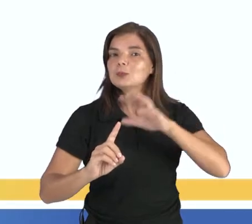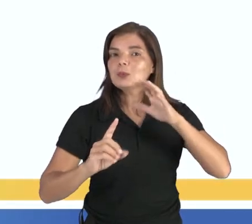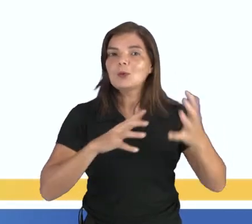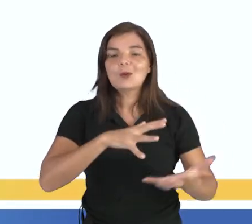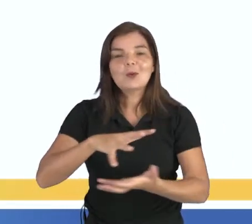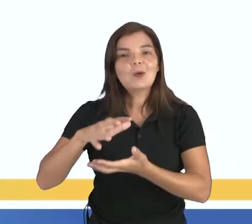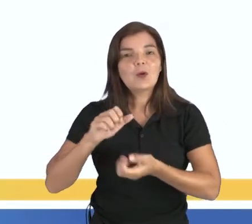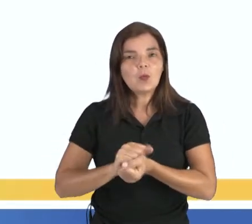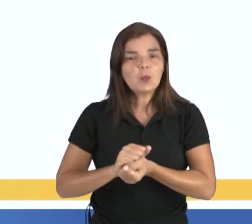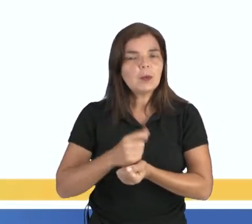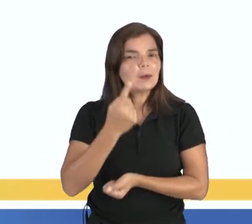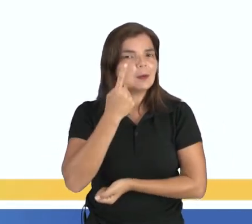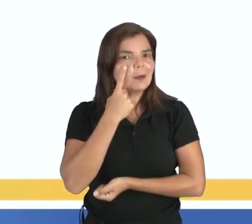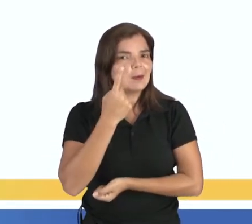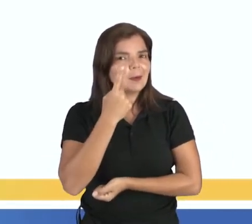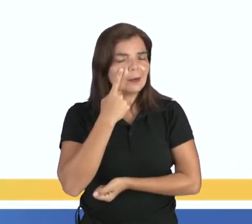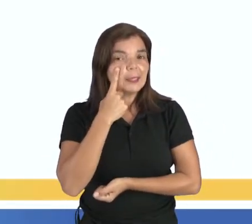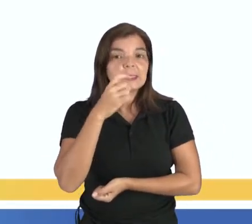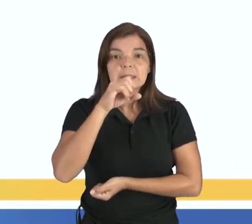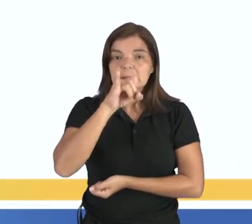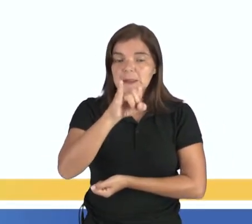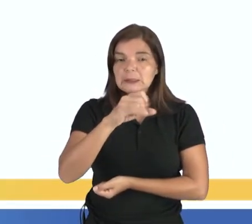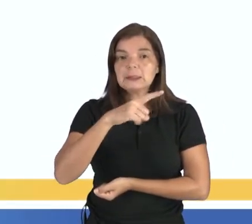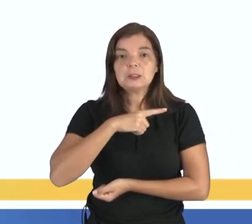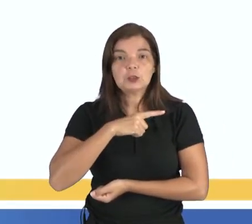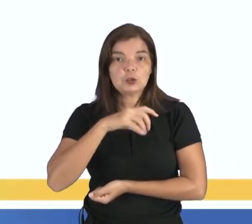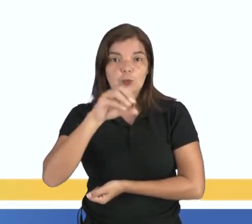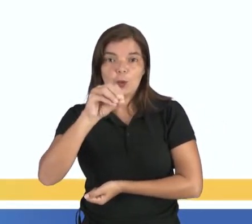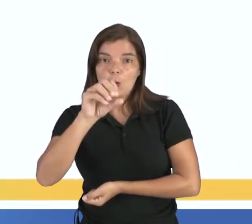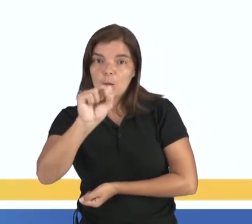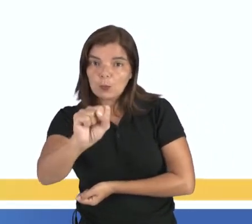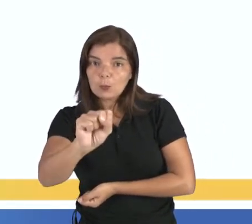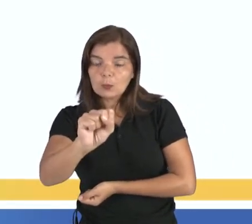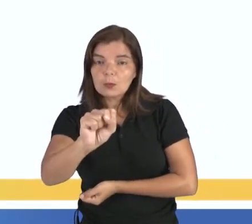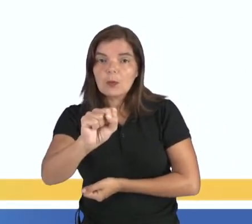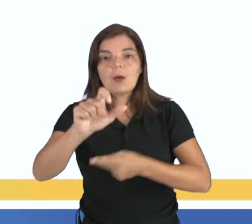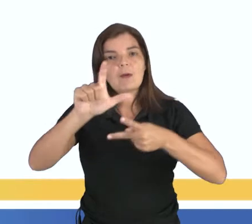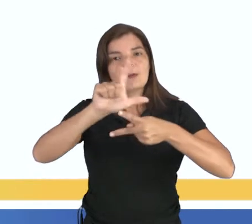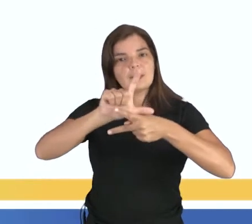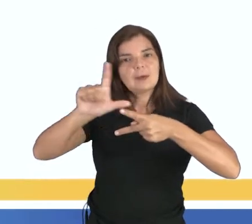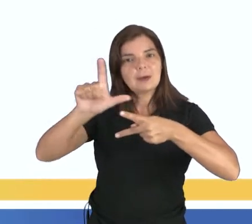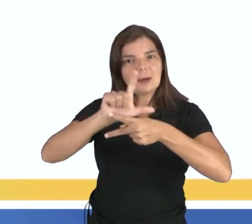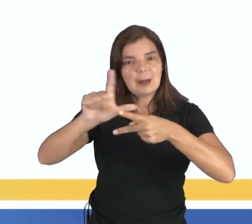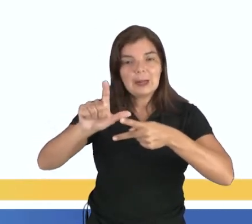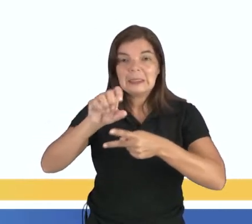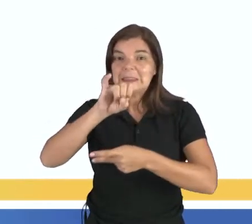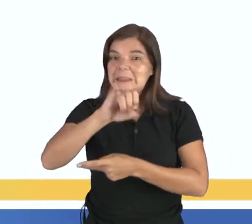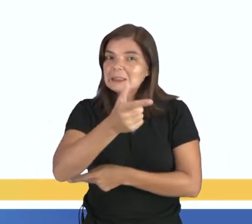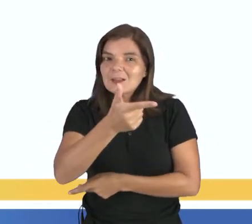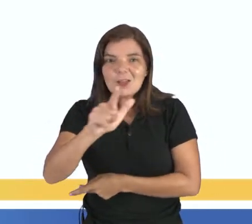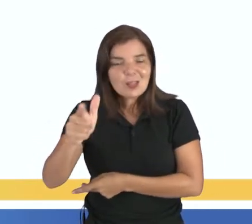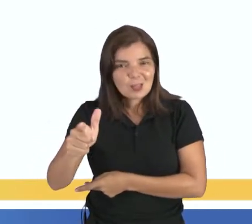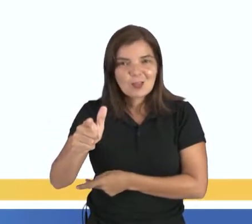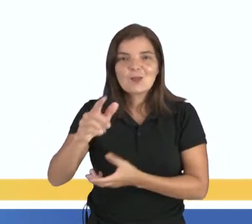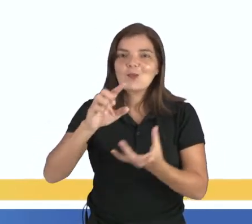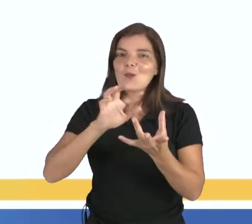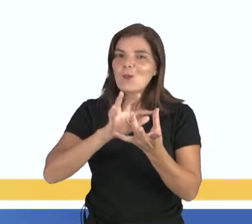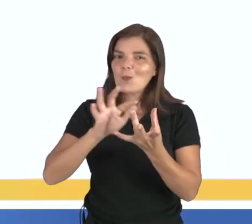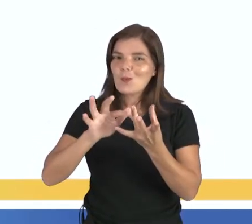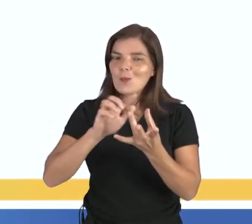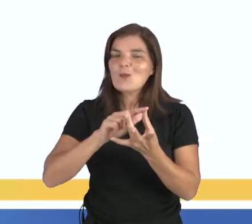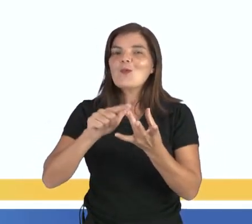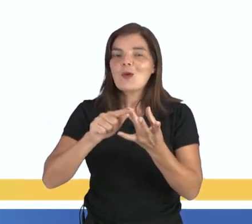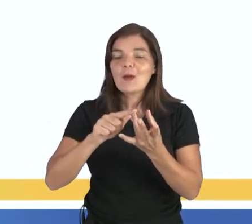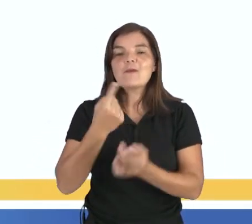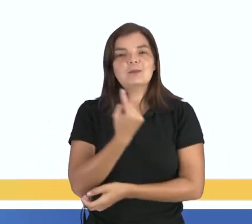influenciam o mundo. Então, veja, se tiver o os, vai para o plural. Se não tiver o artigo, fica